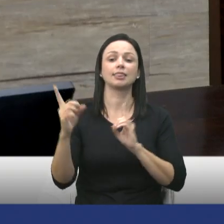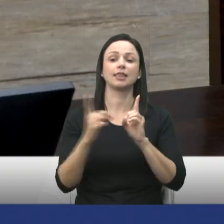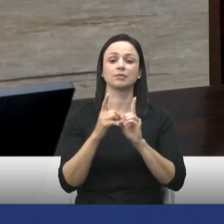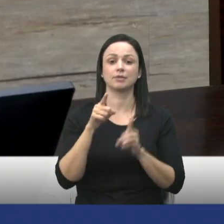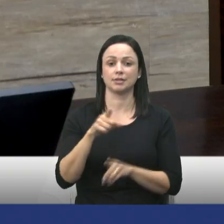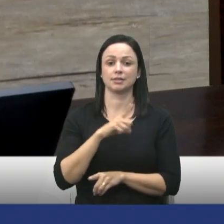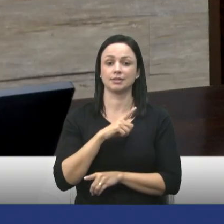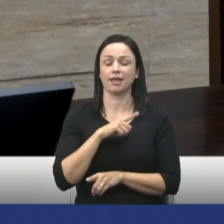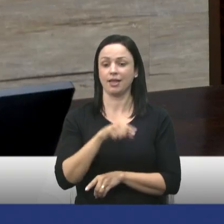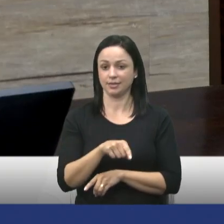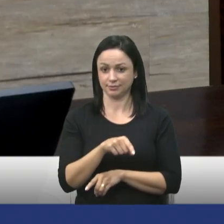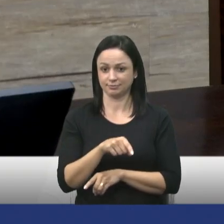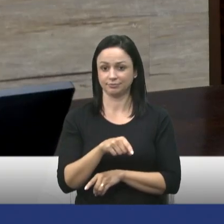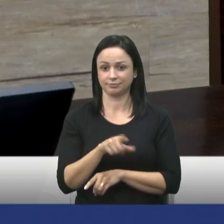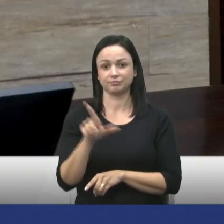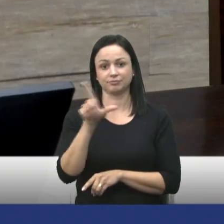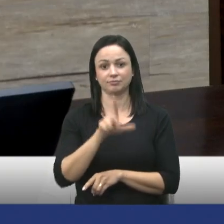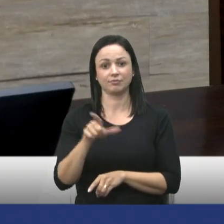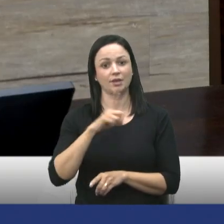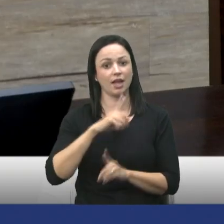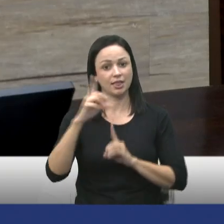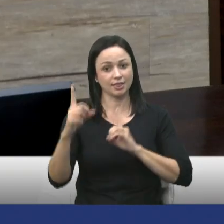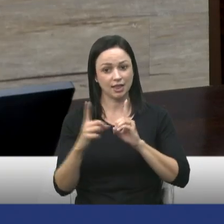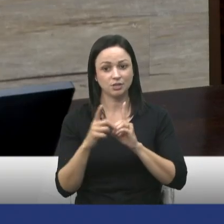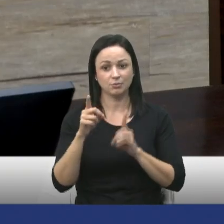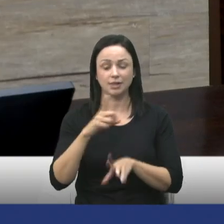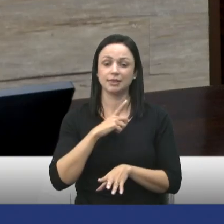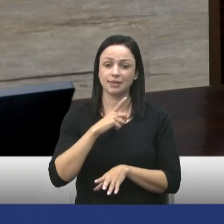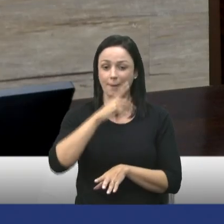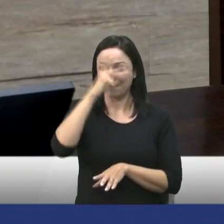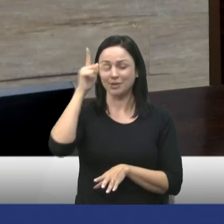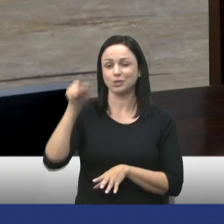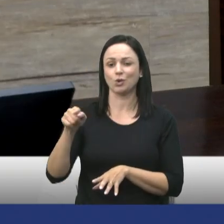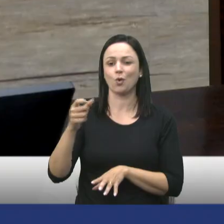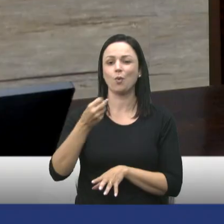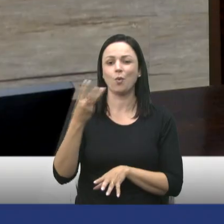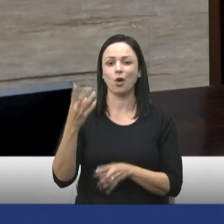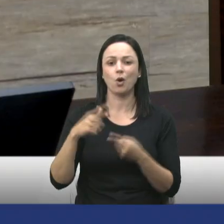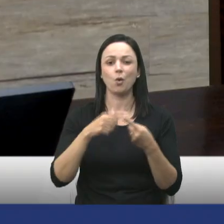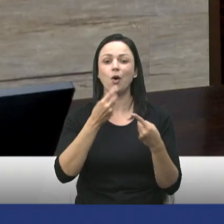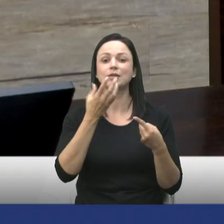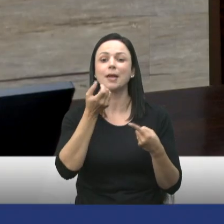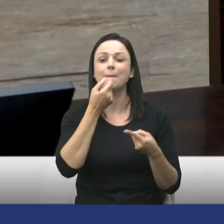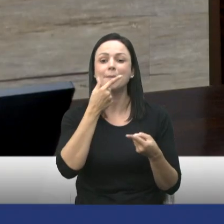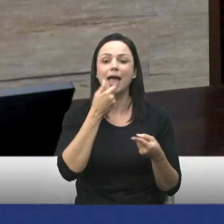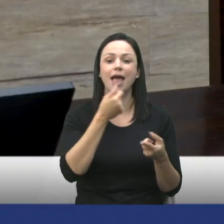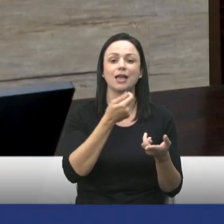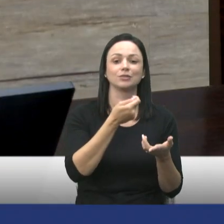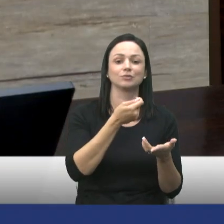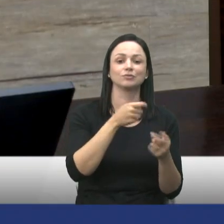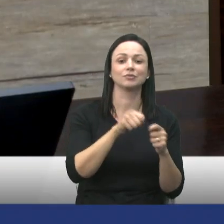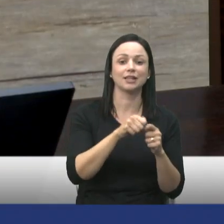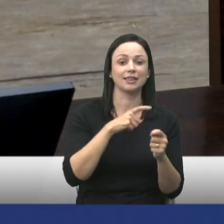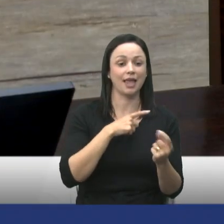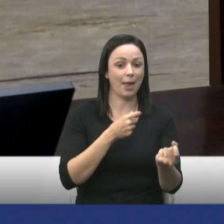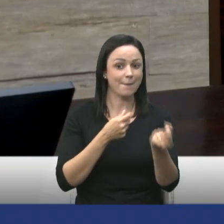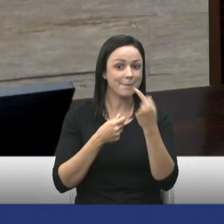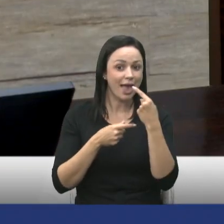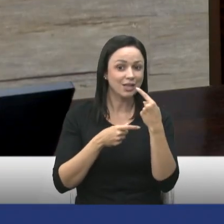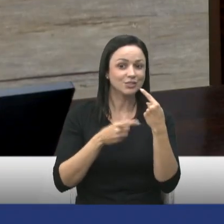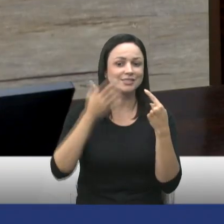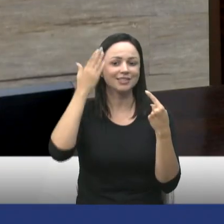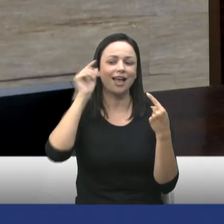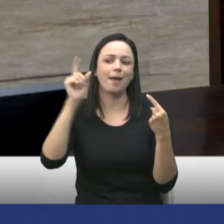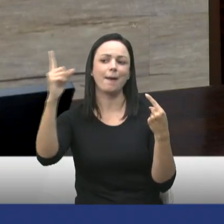PSF. E lógico, se você tem o atendimento, você tem a pessoa que foi atendida. Quantos medicamentos foram dispensados? Se você tem um medicamento, você tem a pessoa